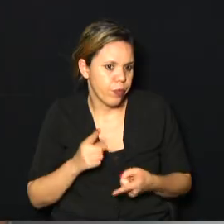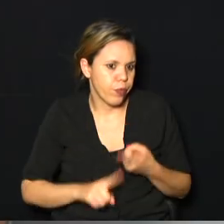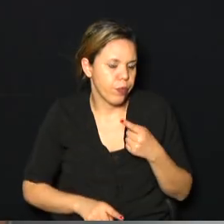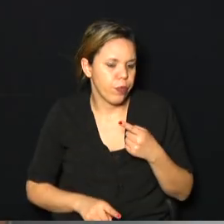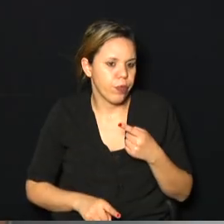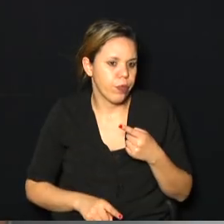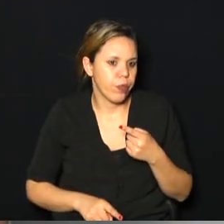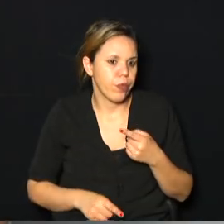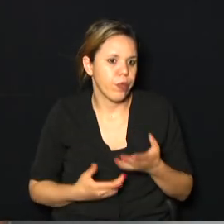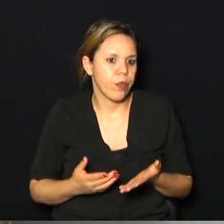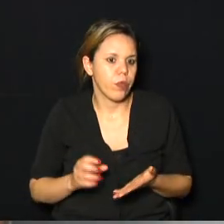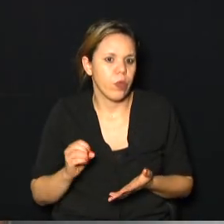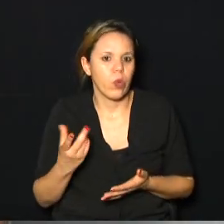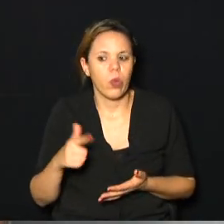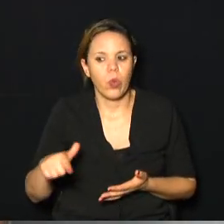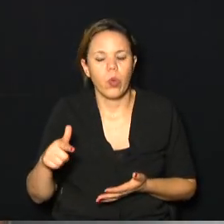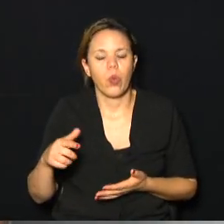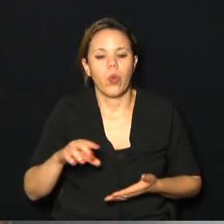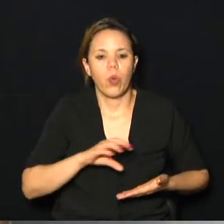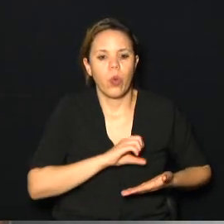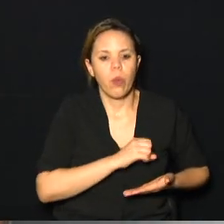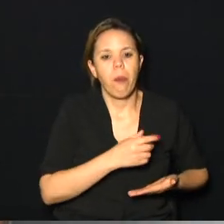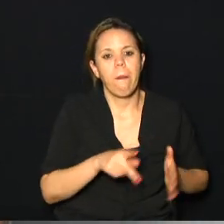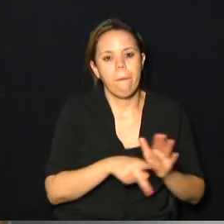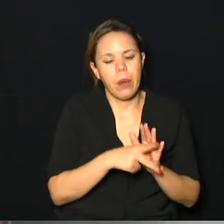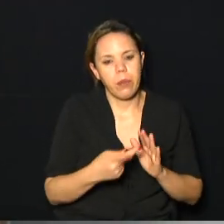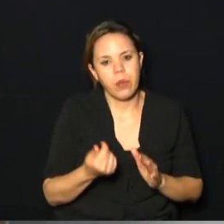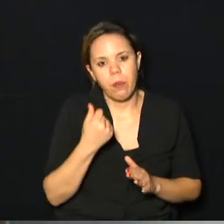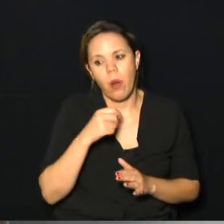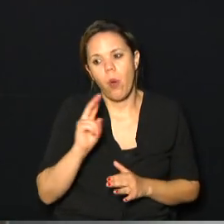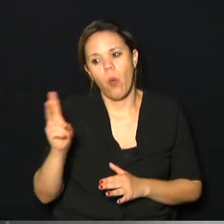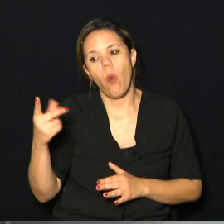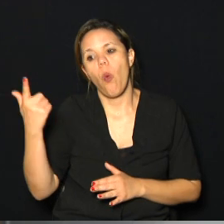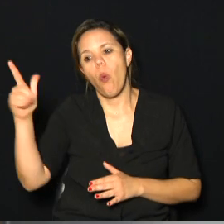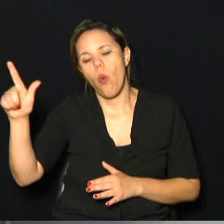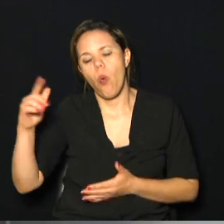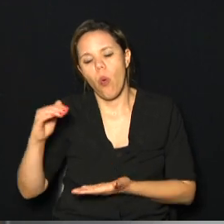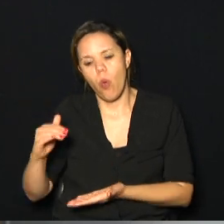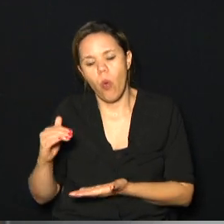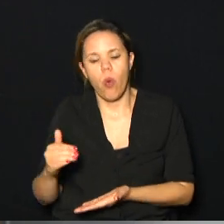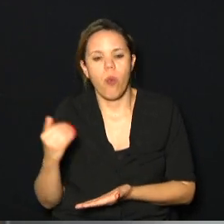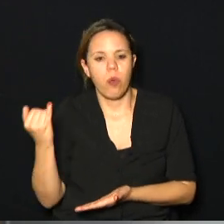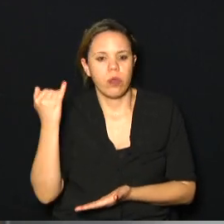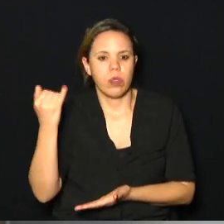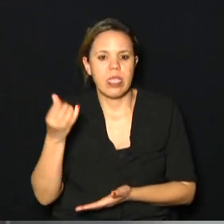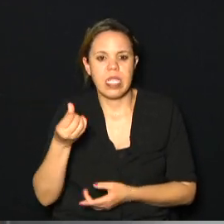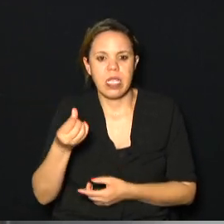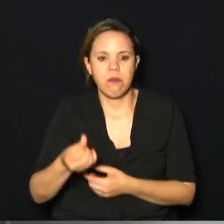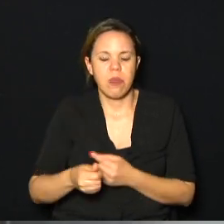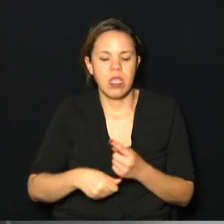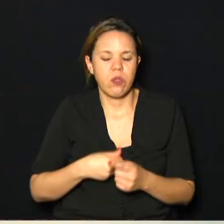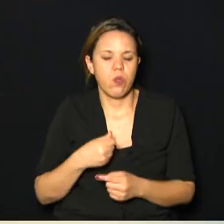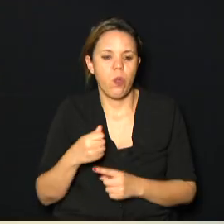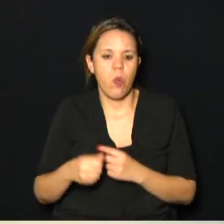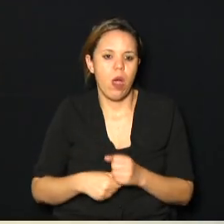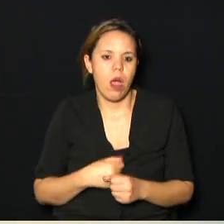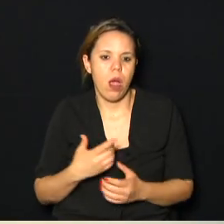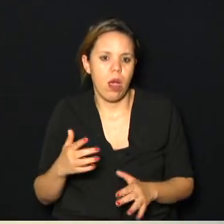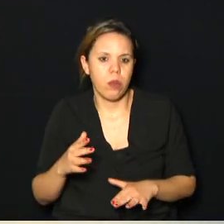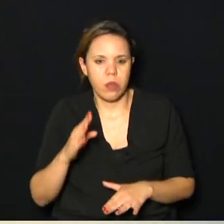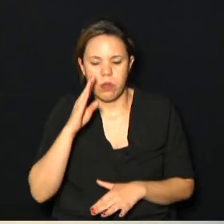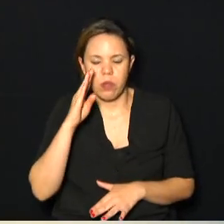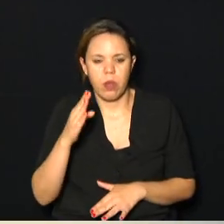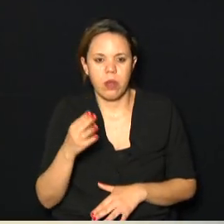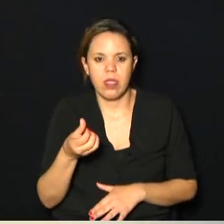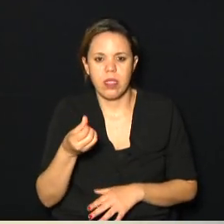Seja o leite materno ou o outro leite, ele continua ainda sendo importante dos 6 meses até 1 ano, principalmente. Mas a